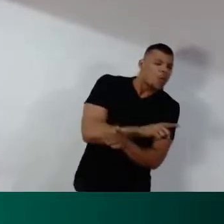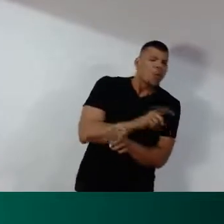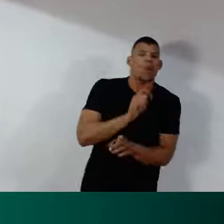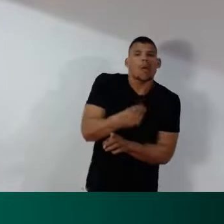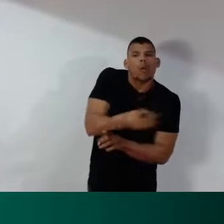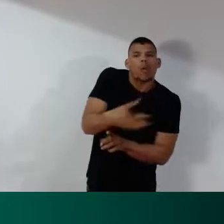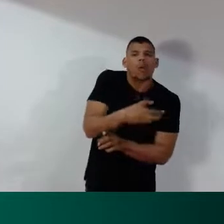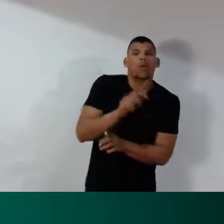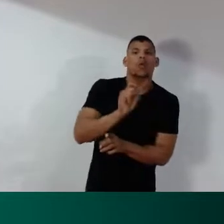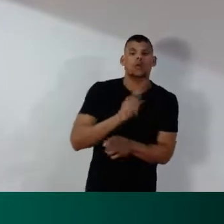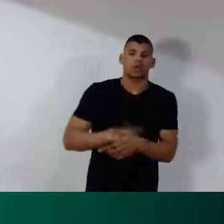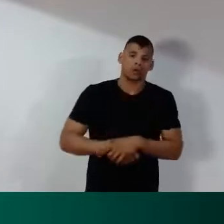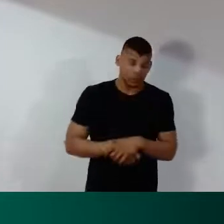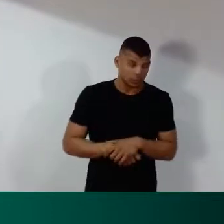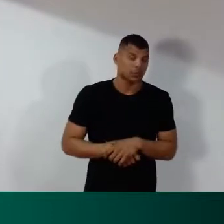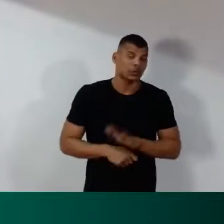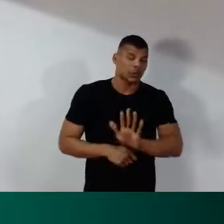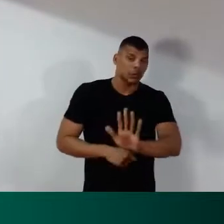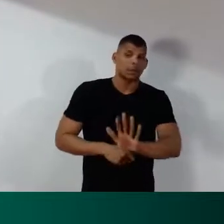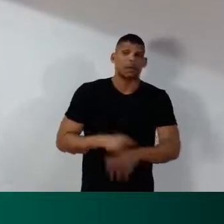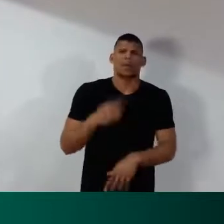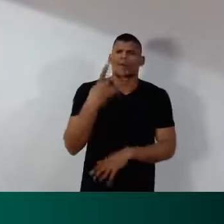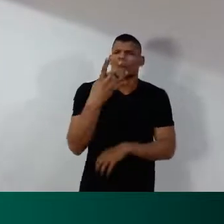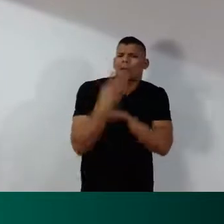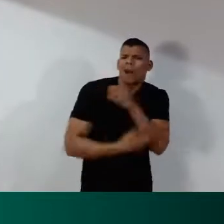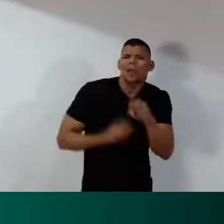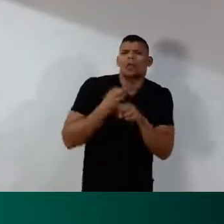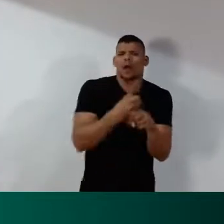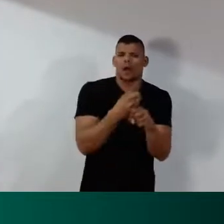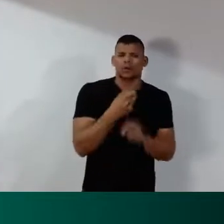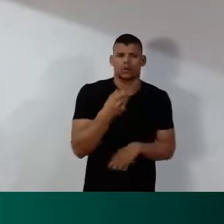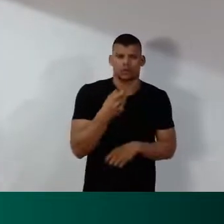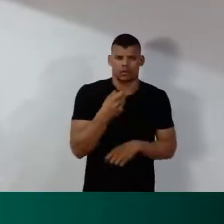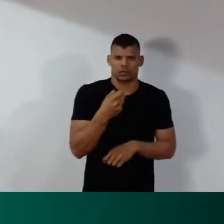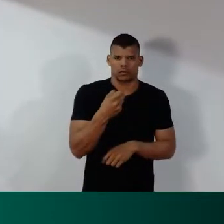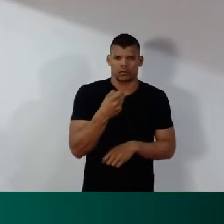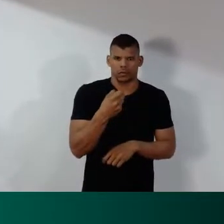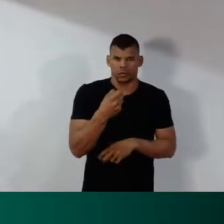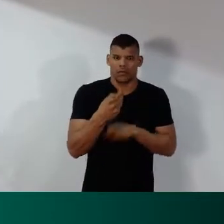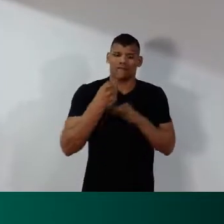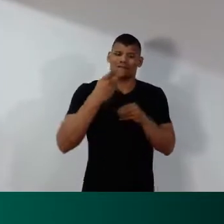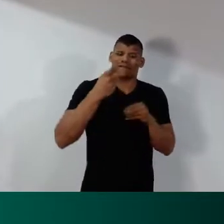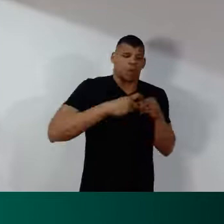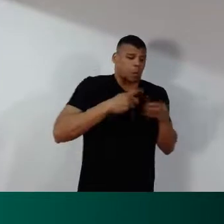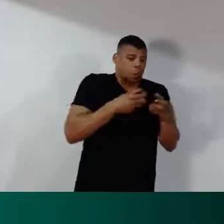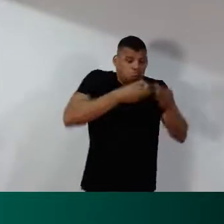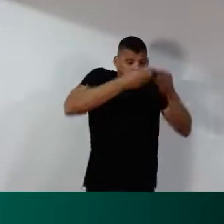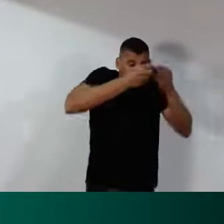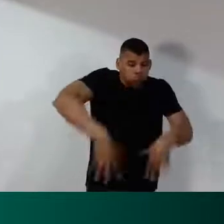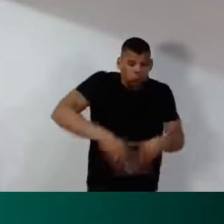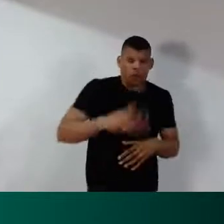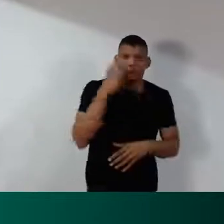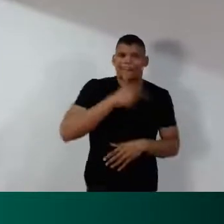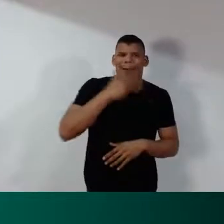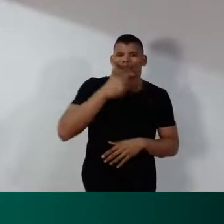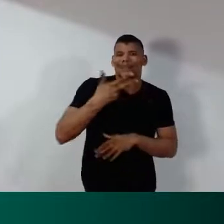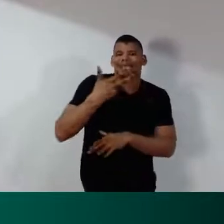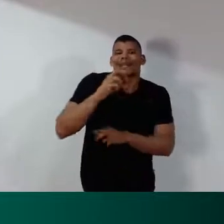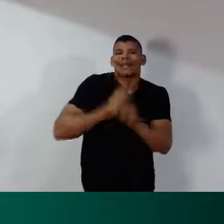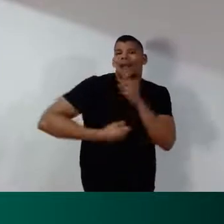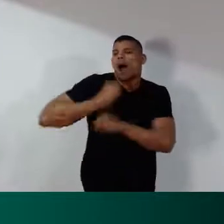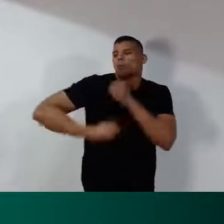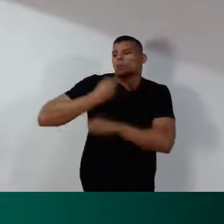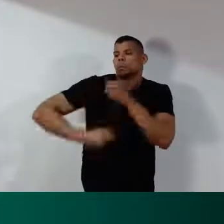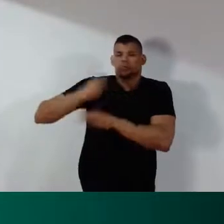é um governo com pressão de 4 anos para regredir a gente 30 o visor de 4 anos pessoa de